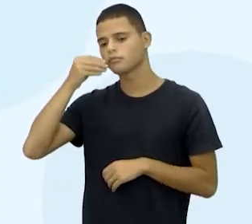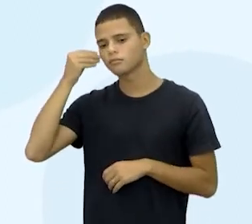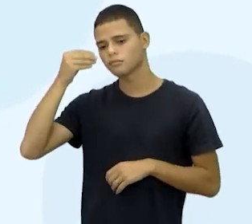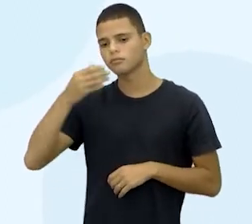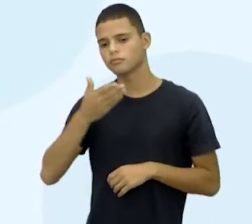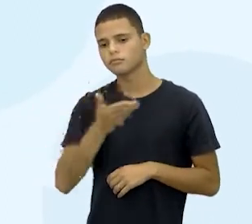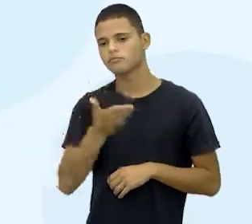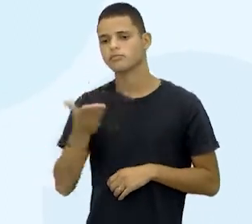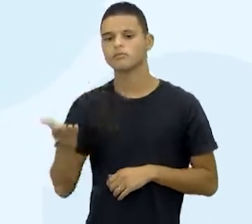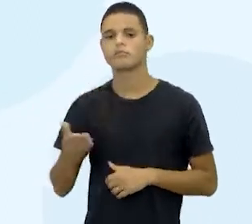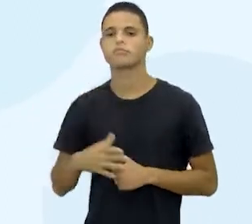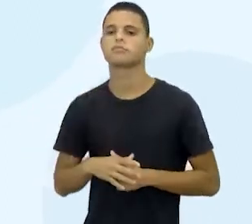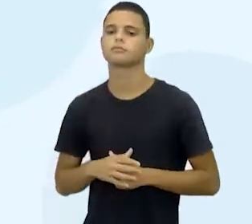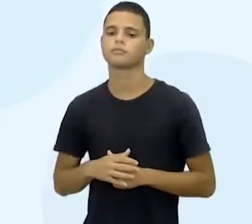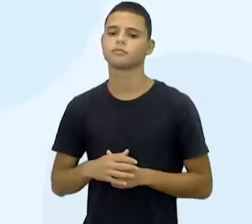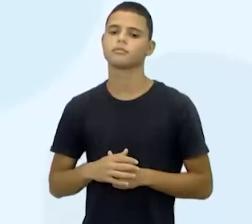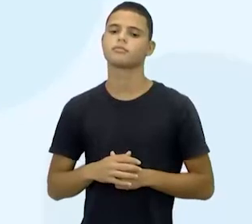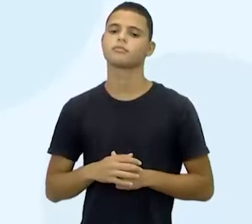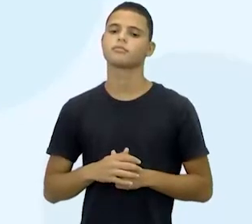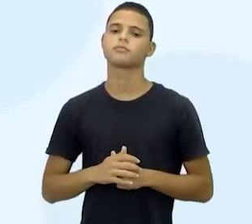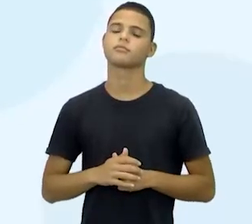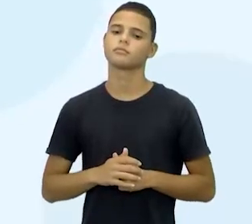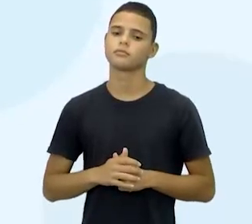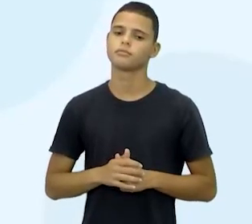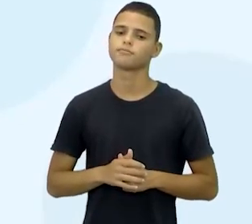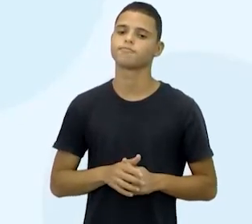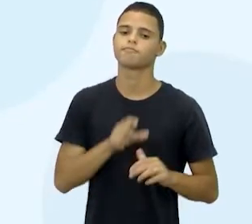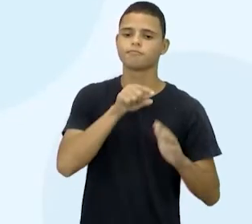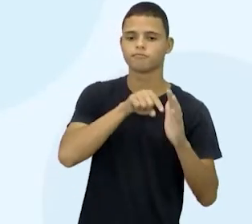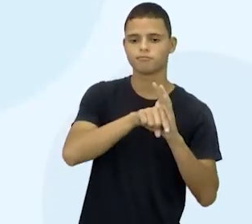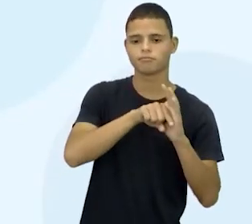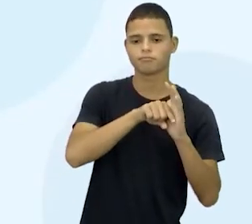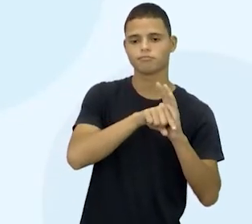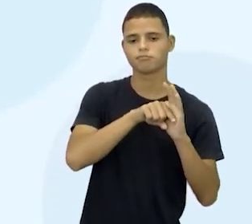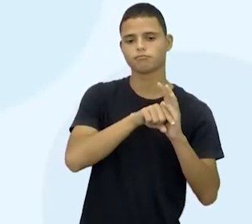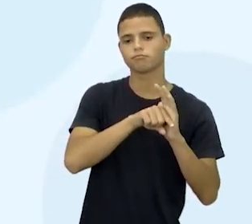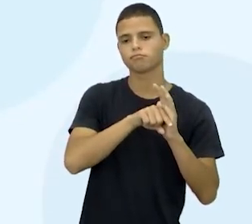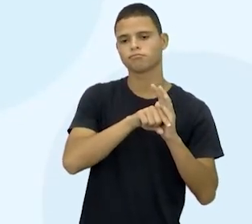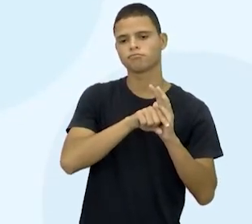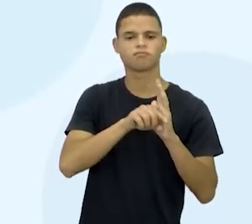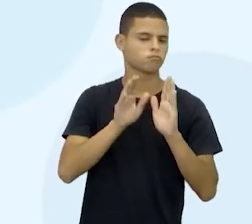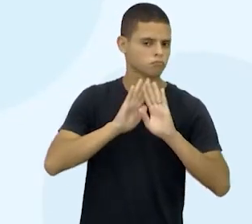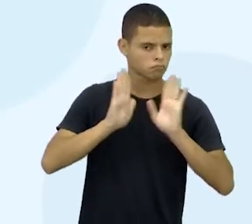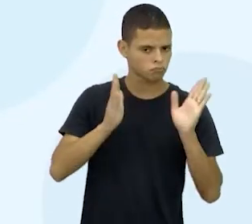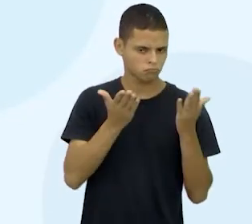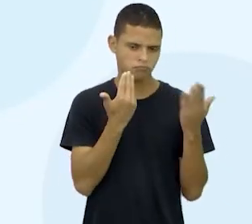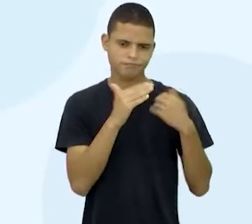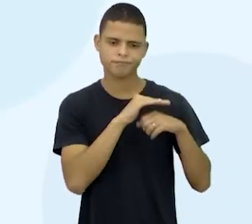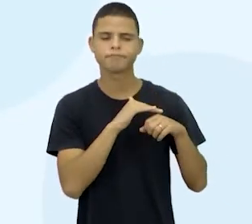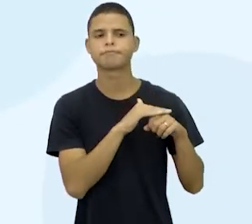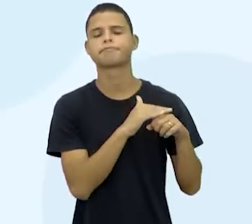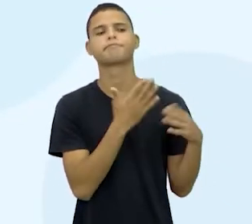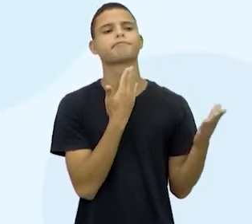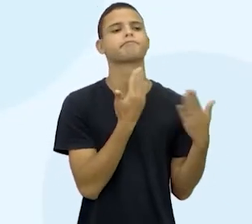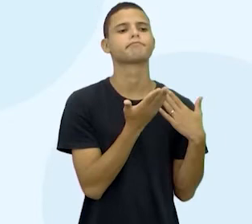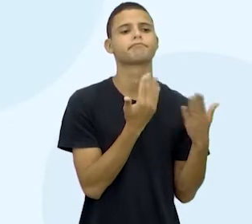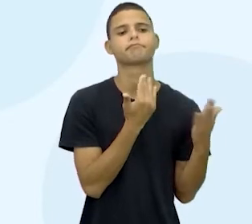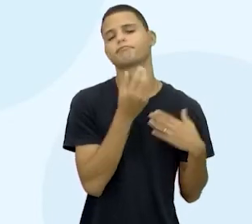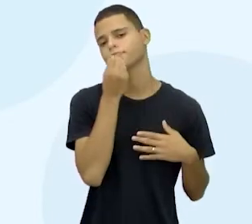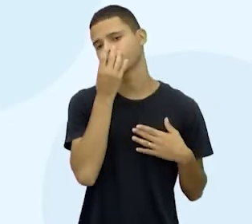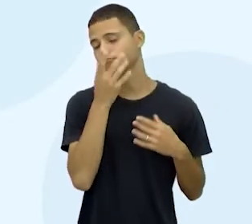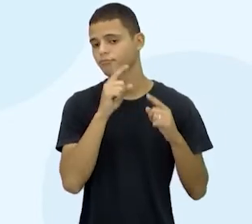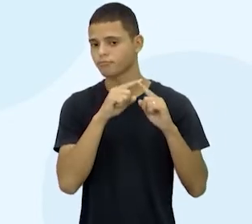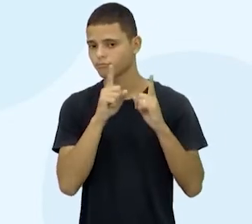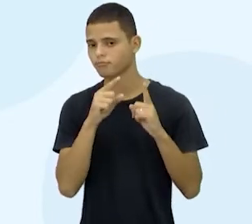os professores. Então, é uma conversa e pesquisa, que a gente não pode ficar só na conversa. Ai, conversar é muito bom, mas